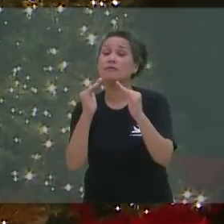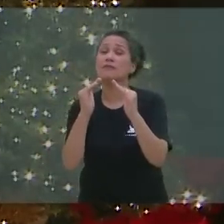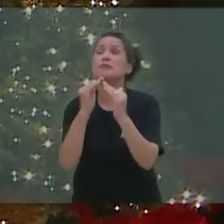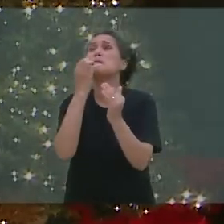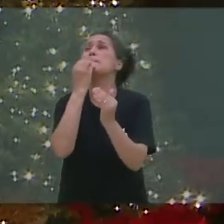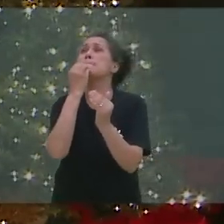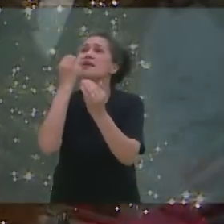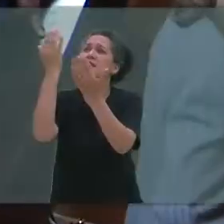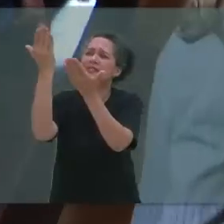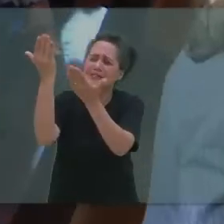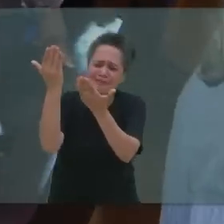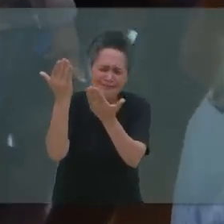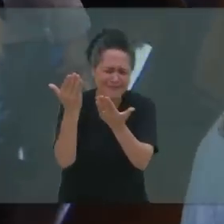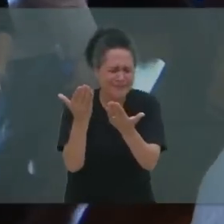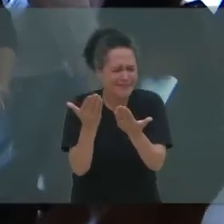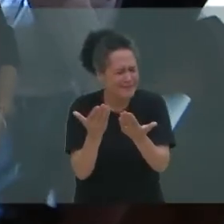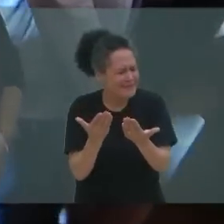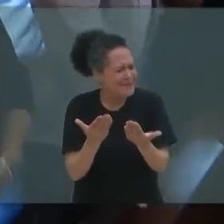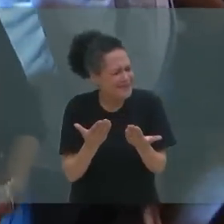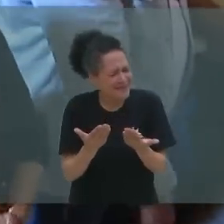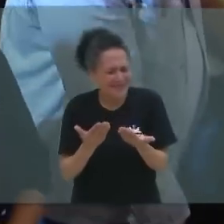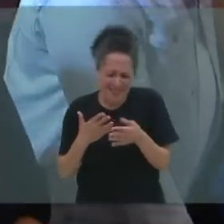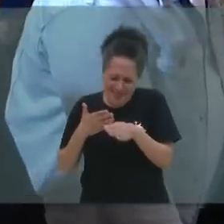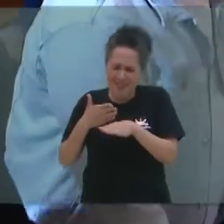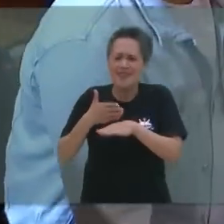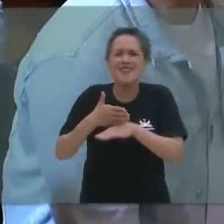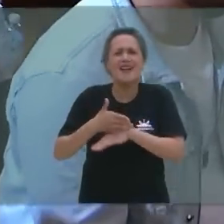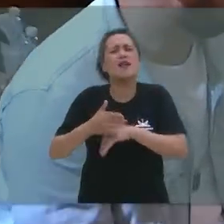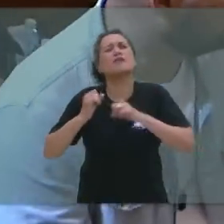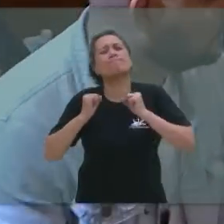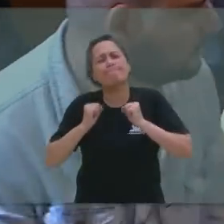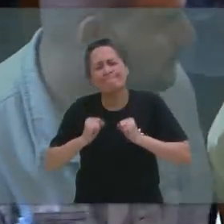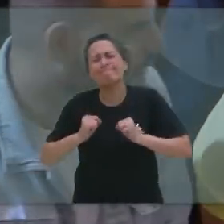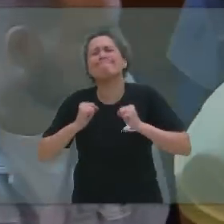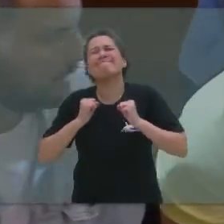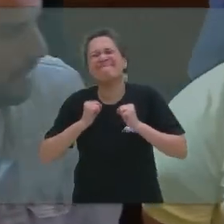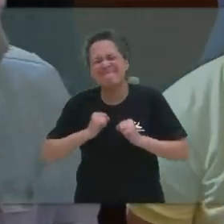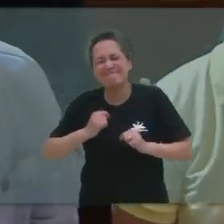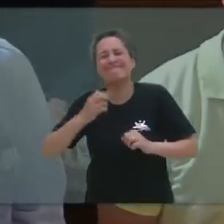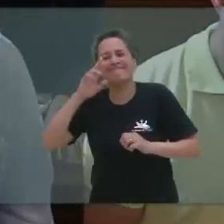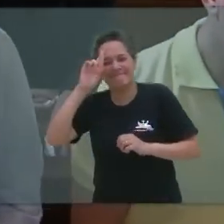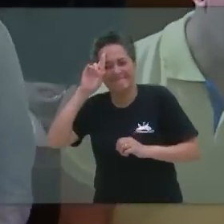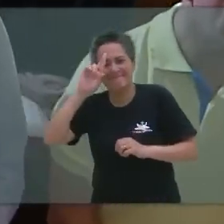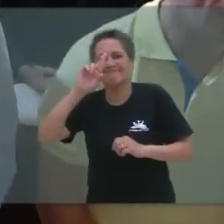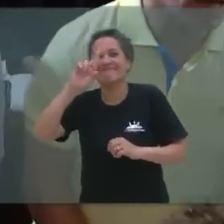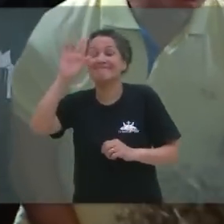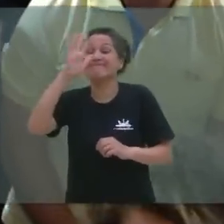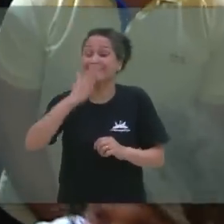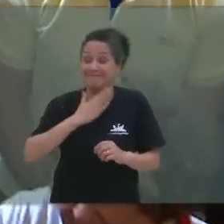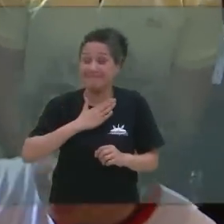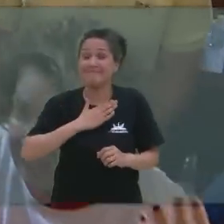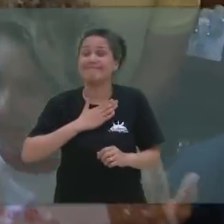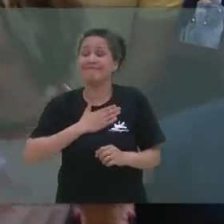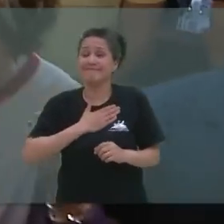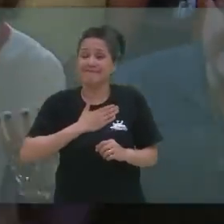bem-vindo, pode entrar, meu Senhor. Eu e minha casa,